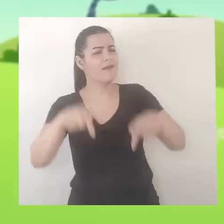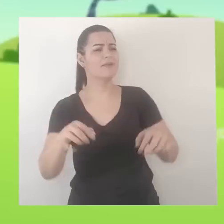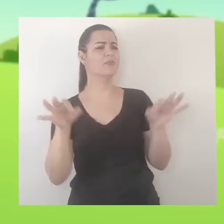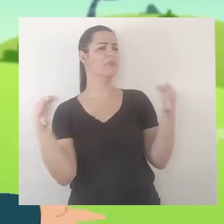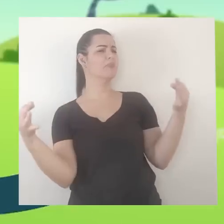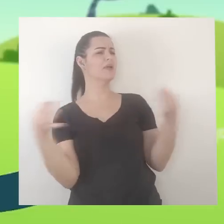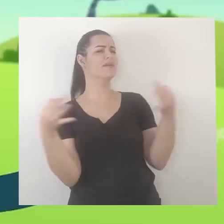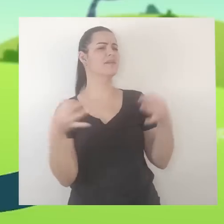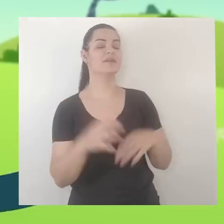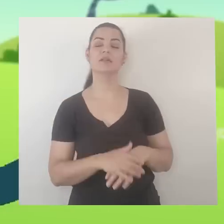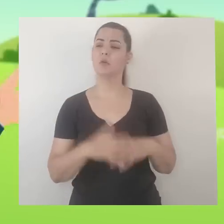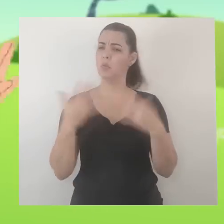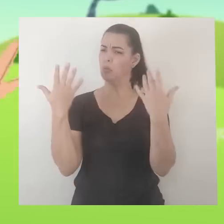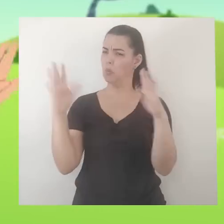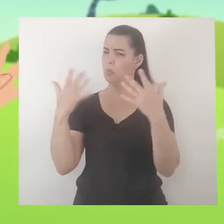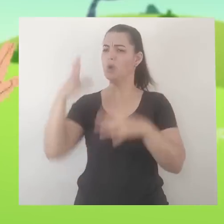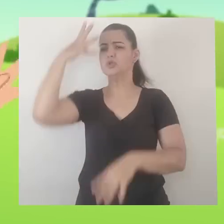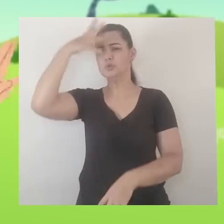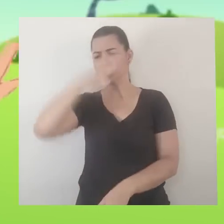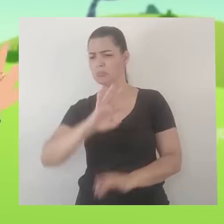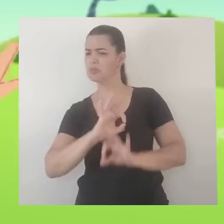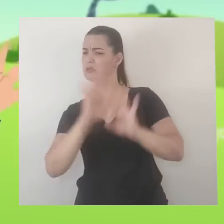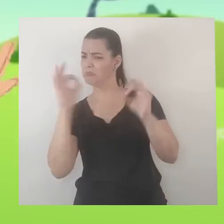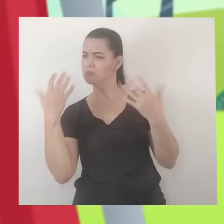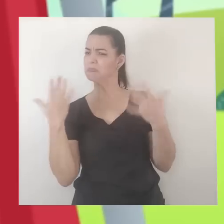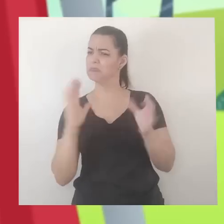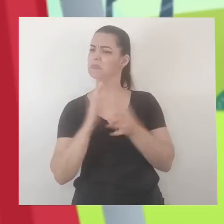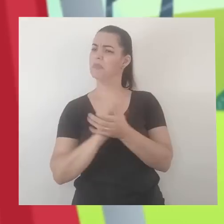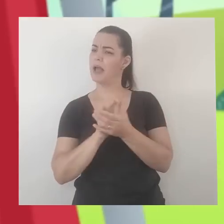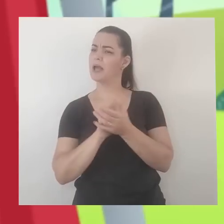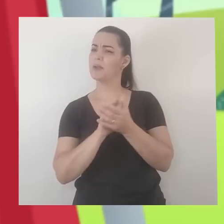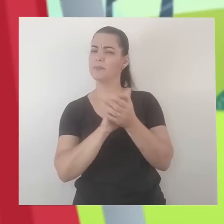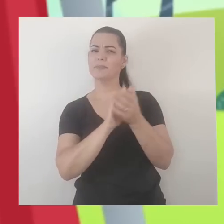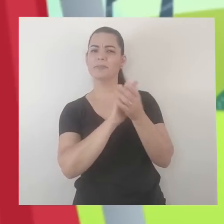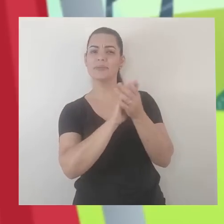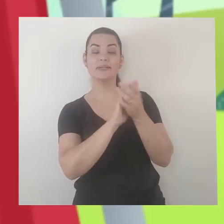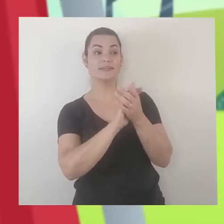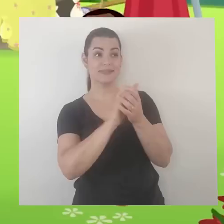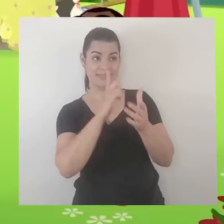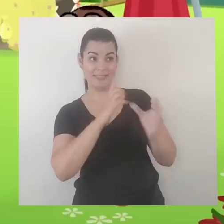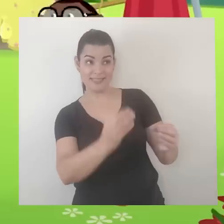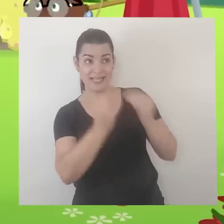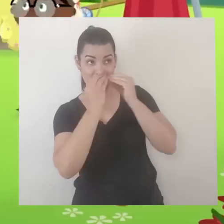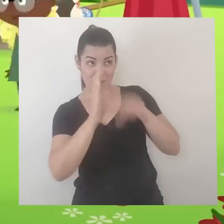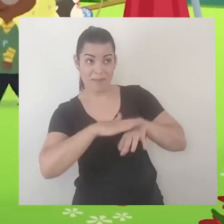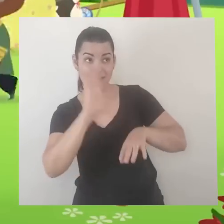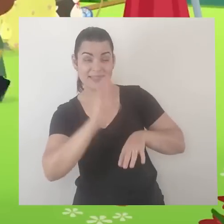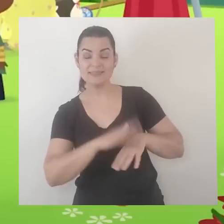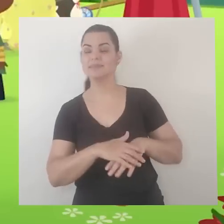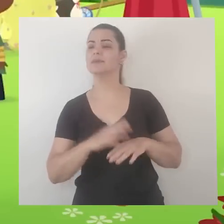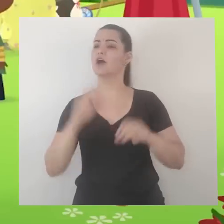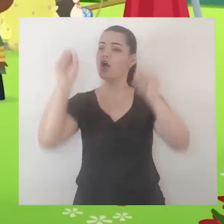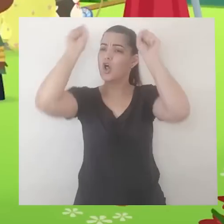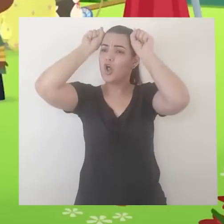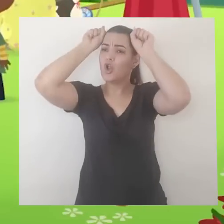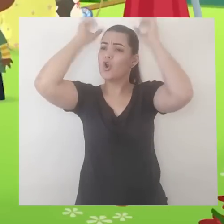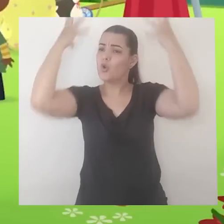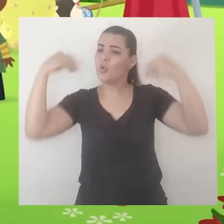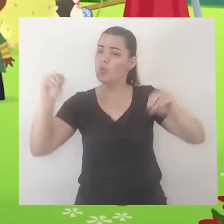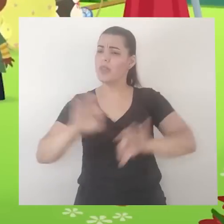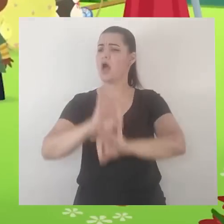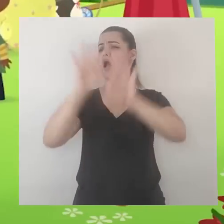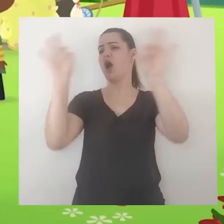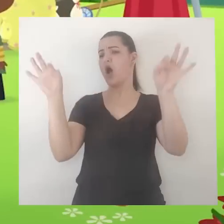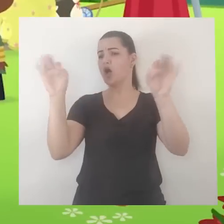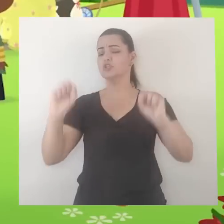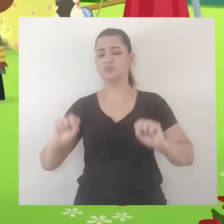demais! Perfeito, Júpiter! Muito bem! Ei, será que tem mais sanduíches? Fantástico, Luna! Foi um show